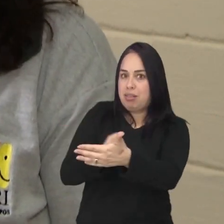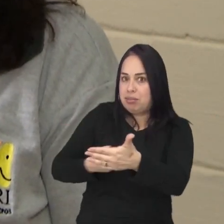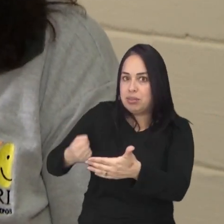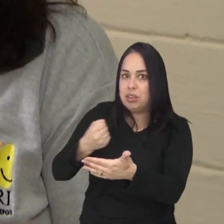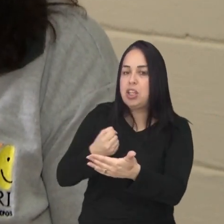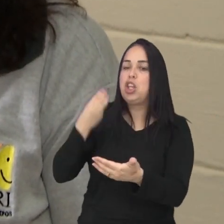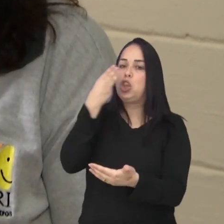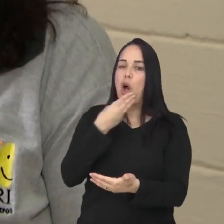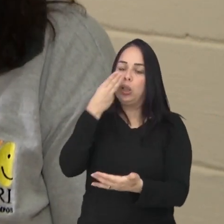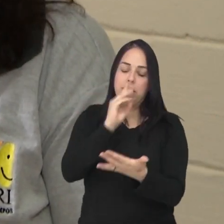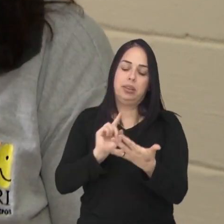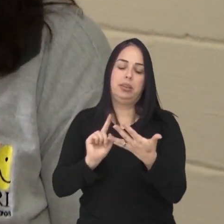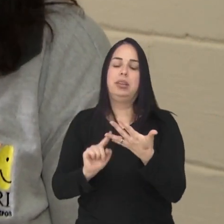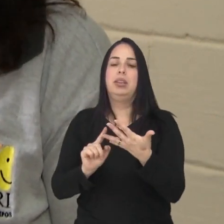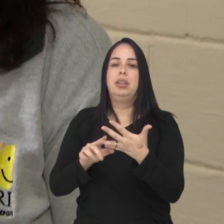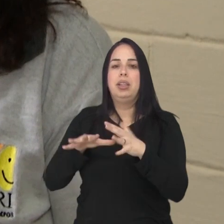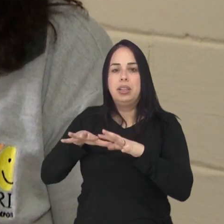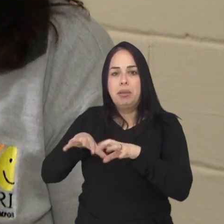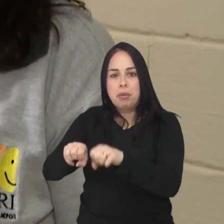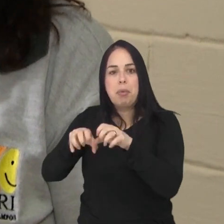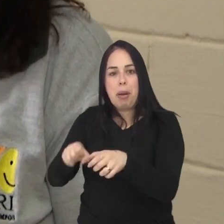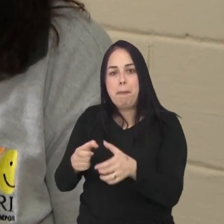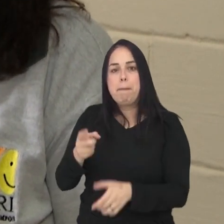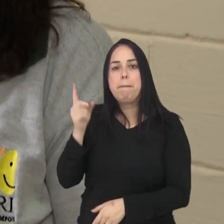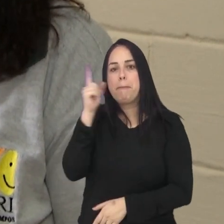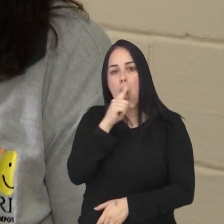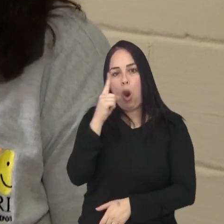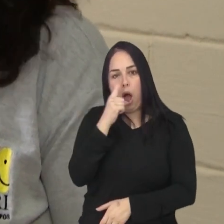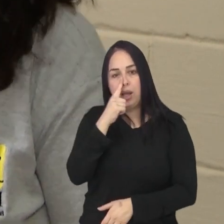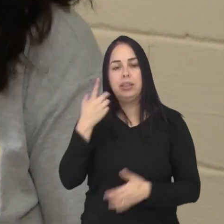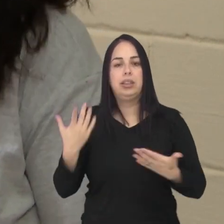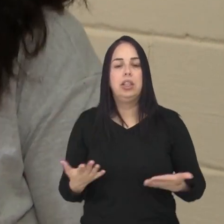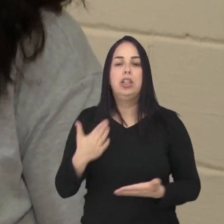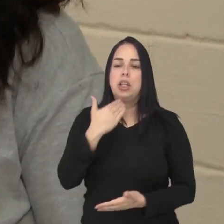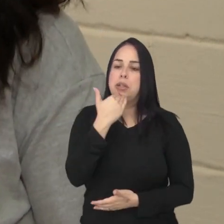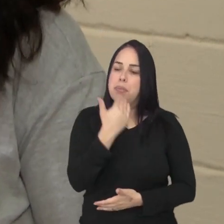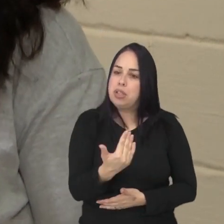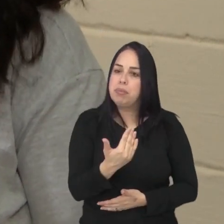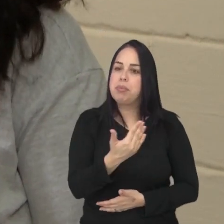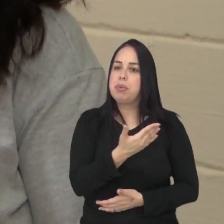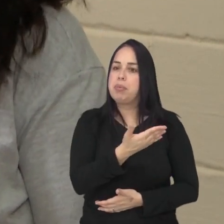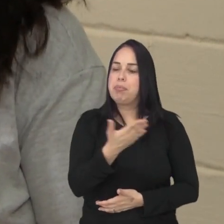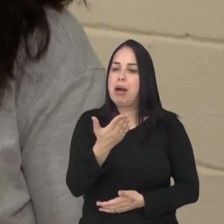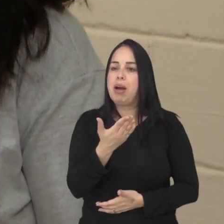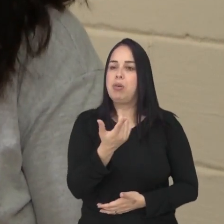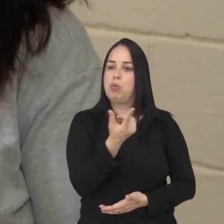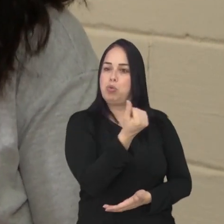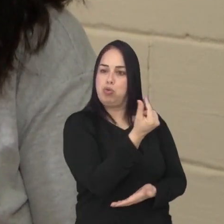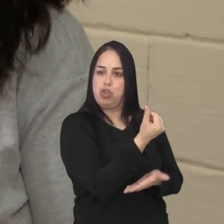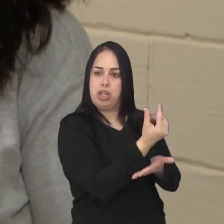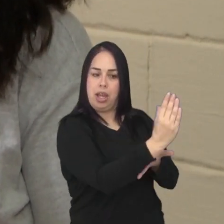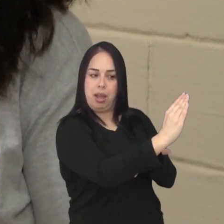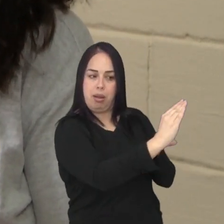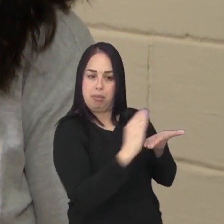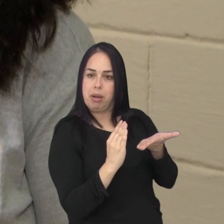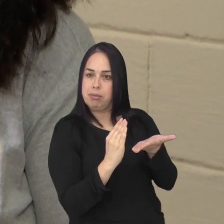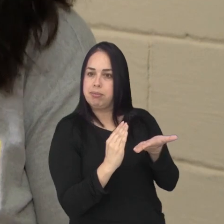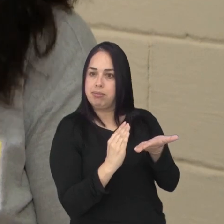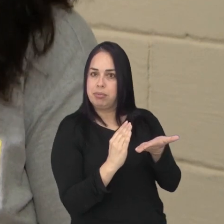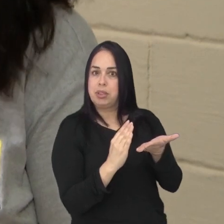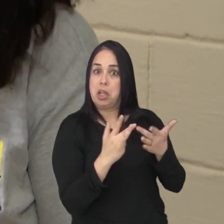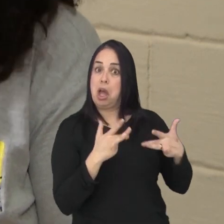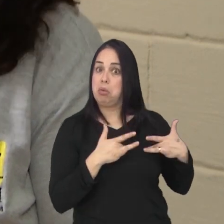confeiteiro, confeiteiro e confeccionador de biscoito. Nós pedimos para usar o dinheiro